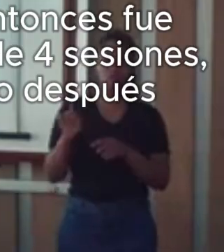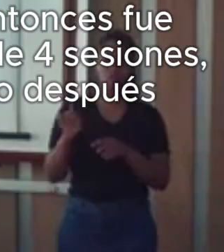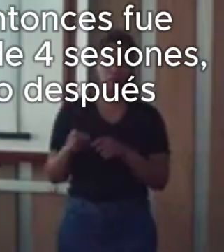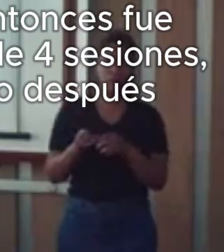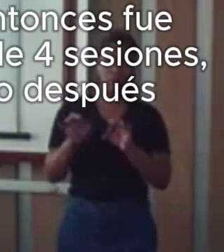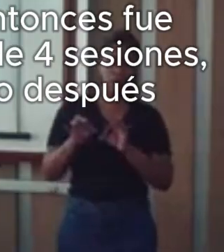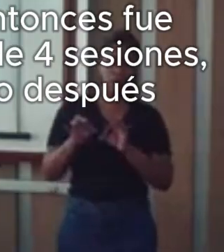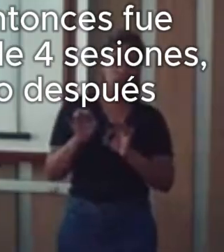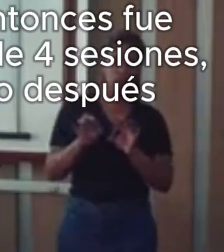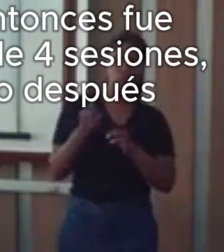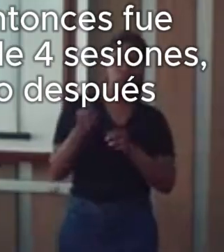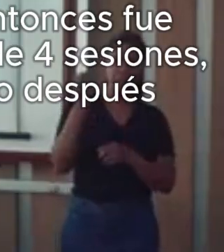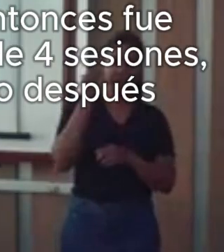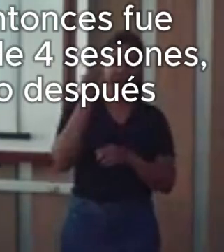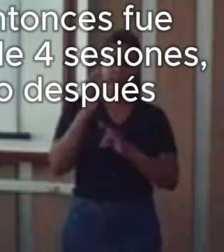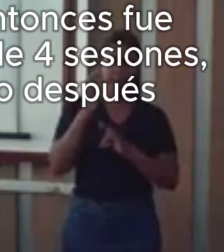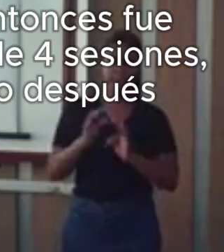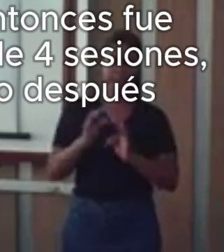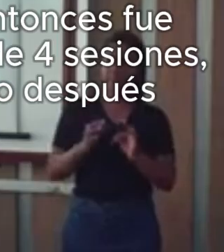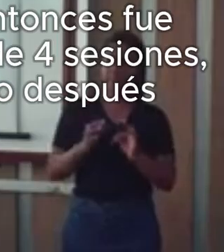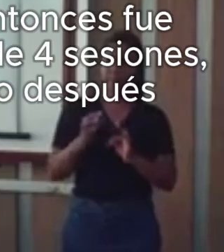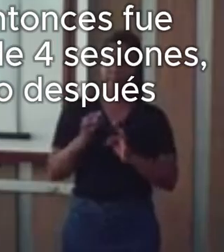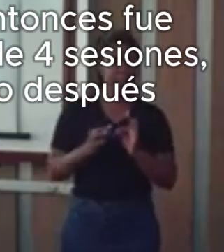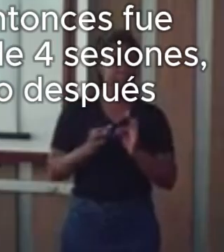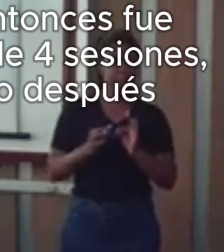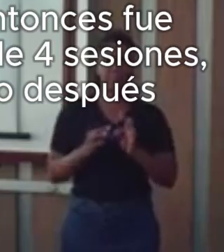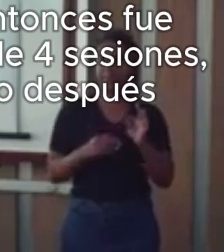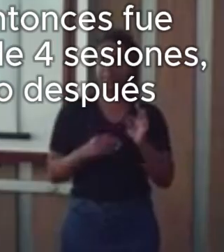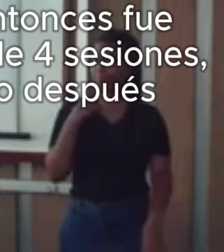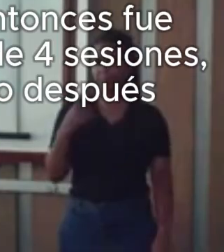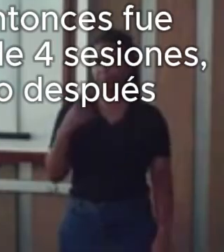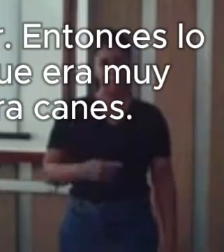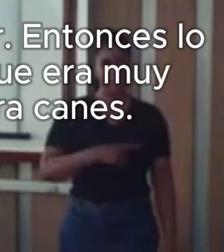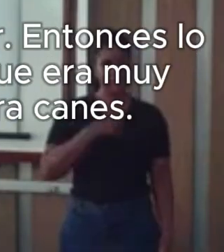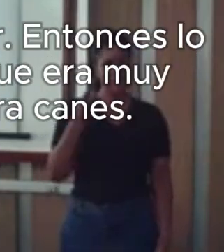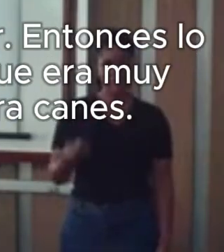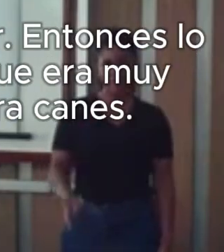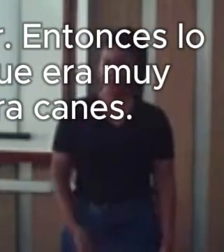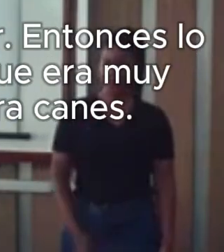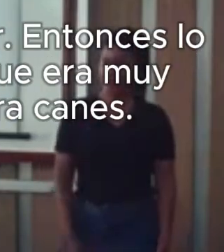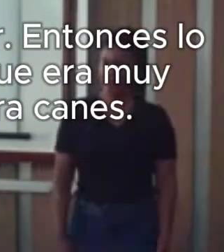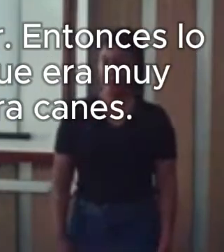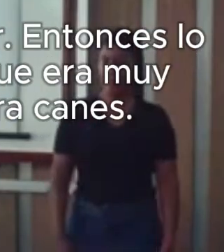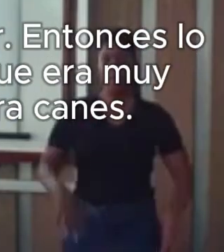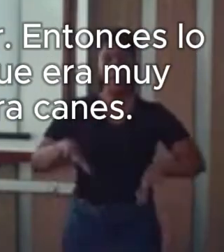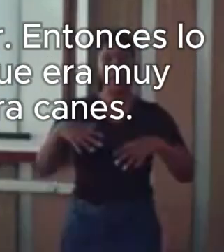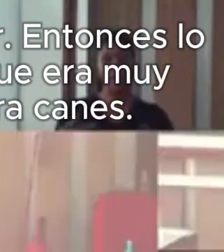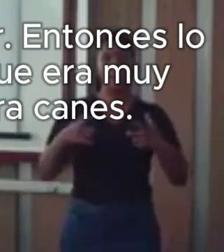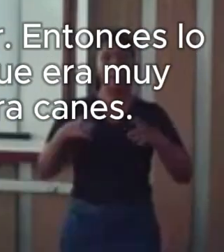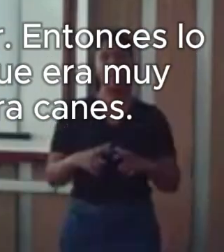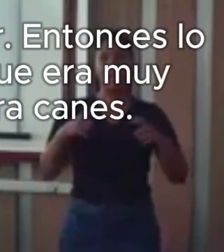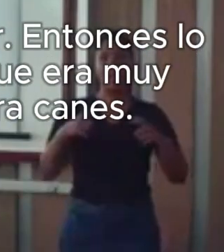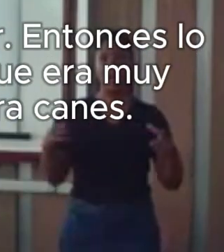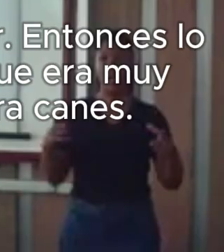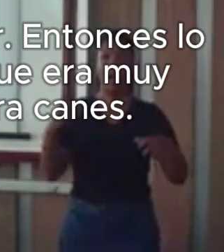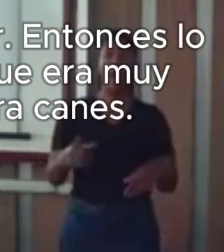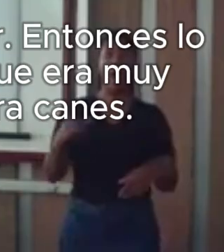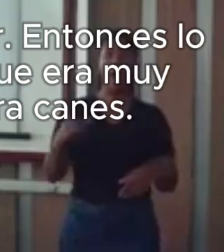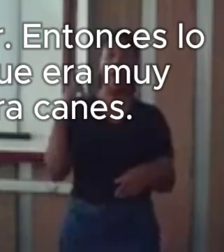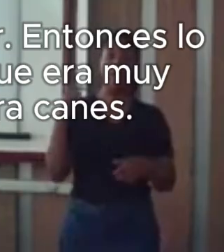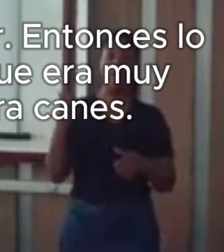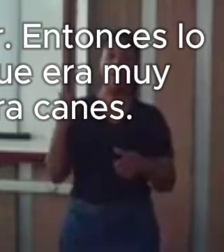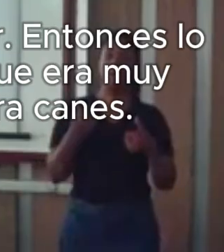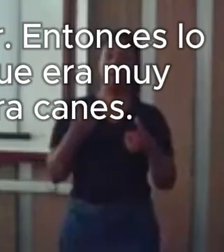mas depois começou a melhorar. Ou esse aqui, ou esse daqui. Então, a maioria deles, antes estava estável e